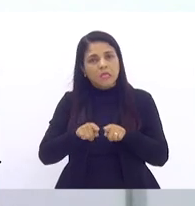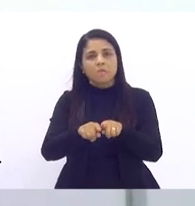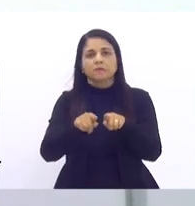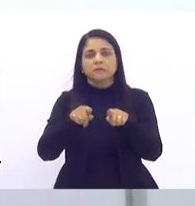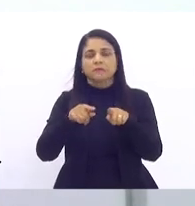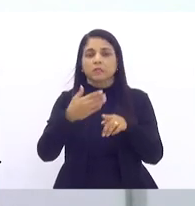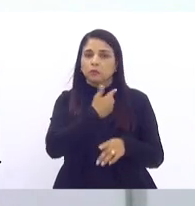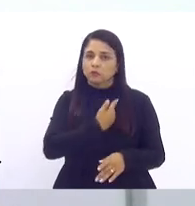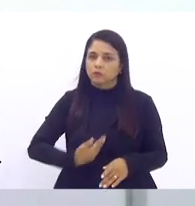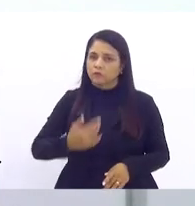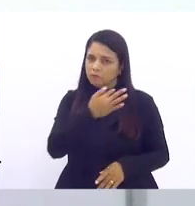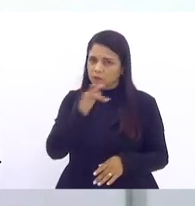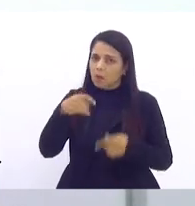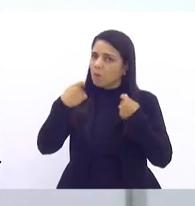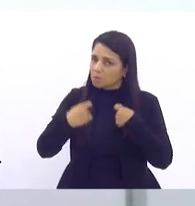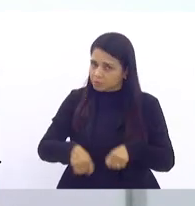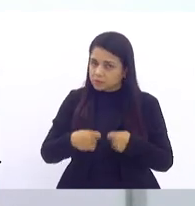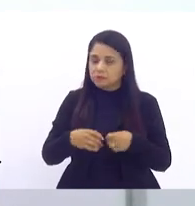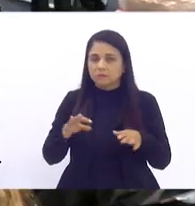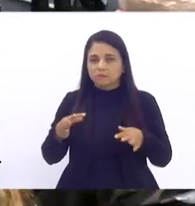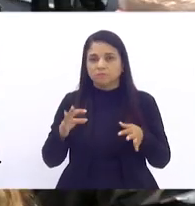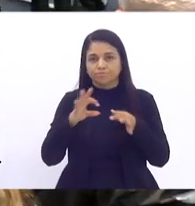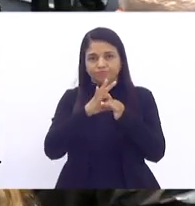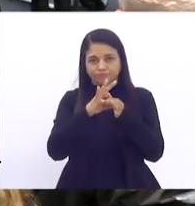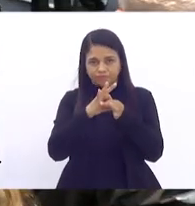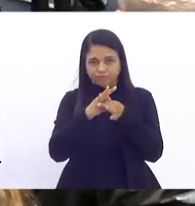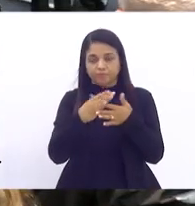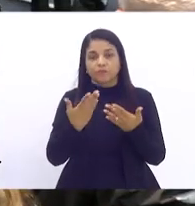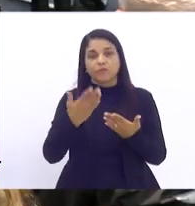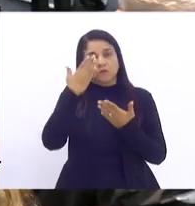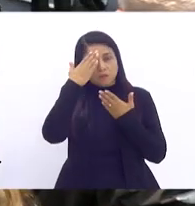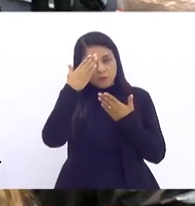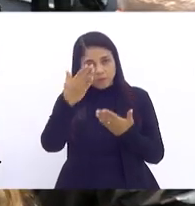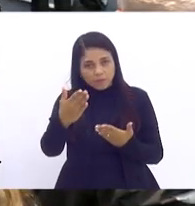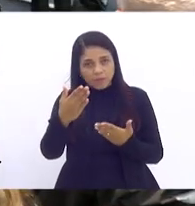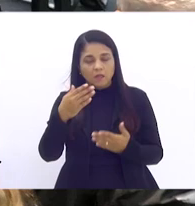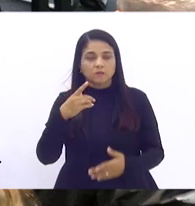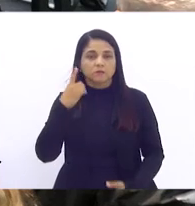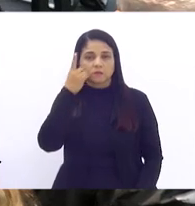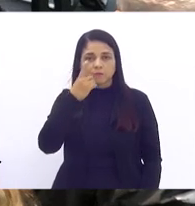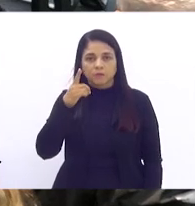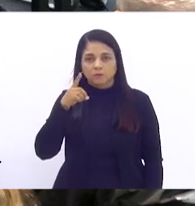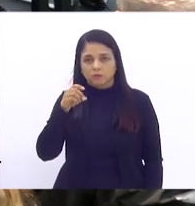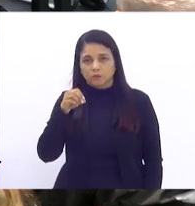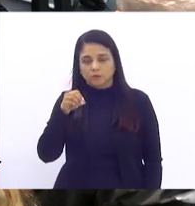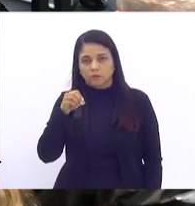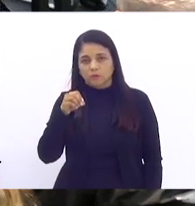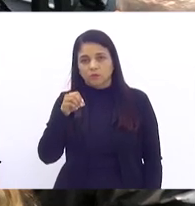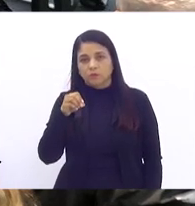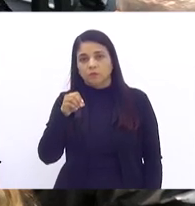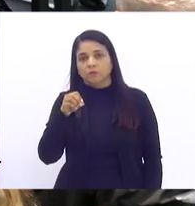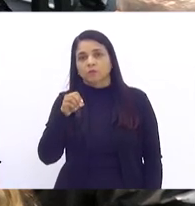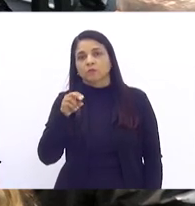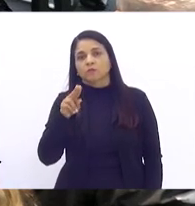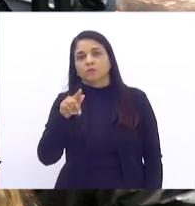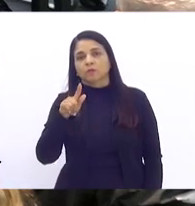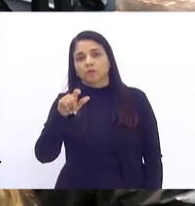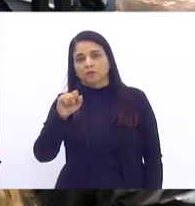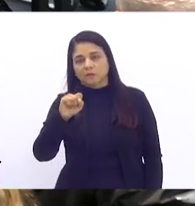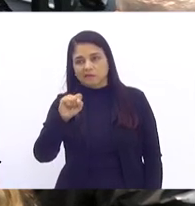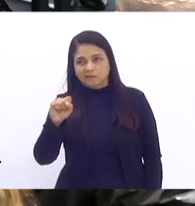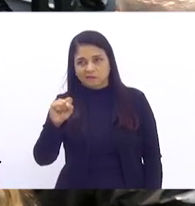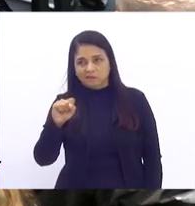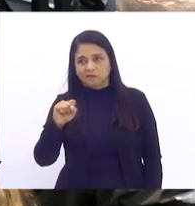federal muito obrigado presidente pois não obrigado Deputado Douglas só só contextualizado Deputado Danilo